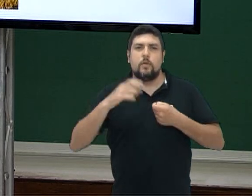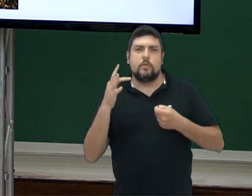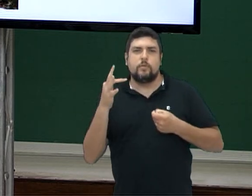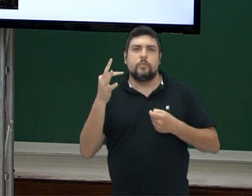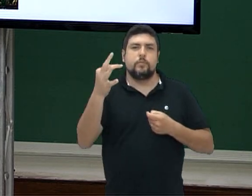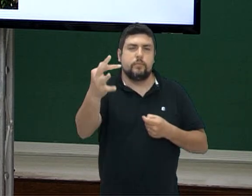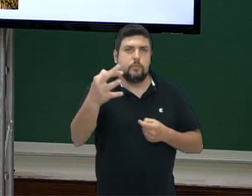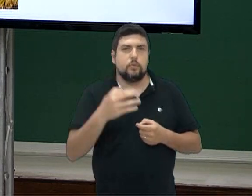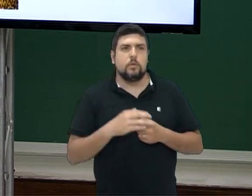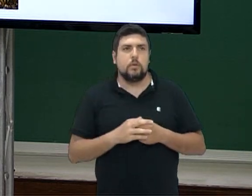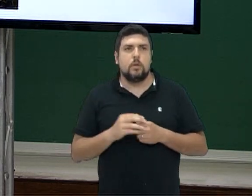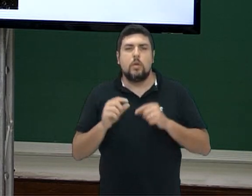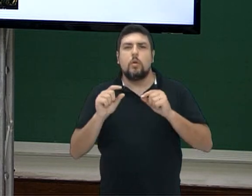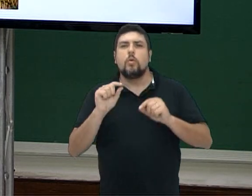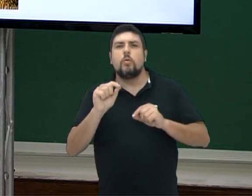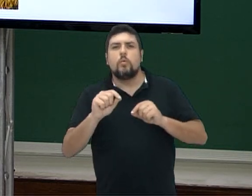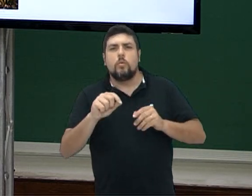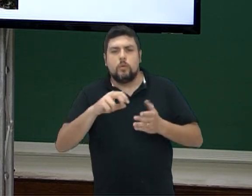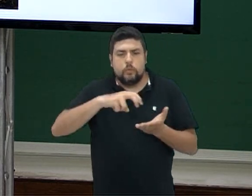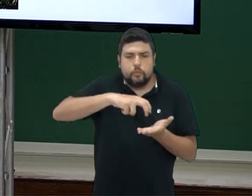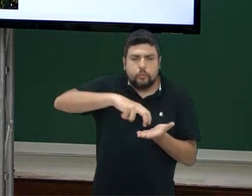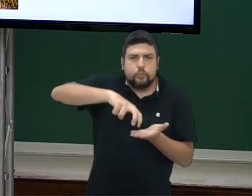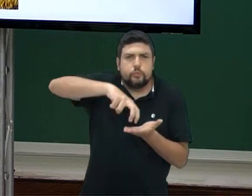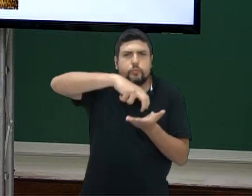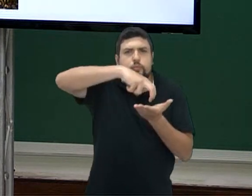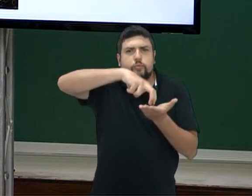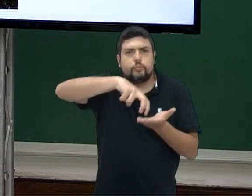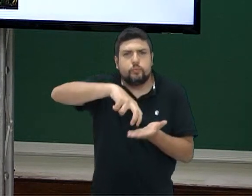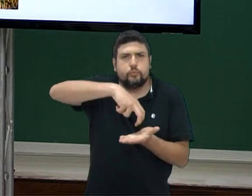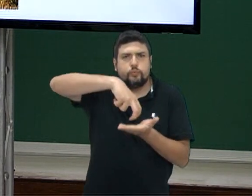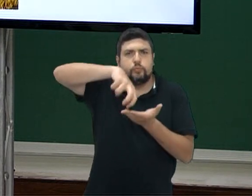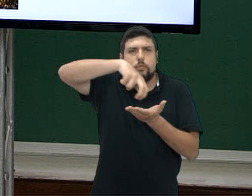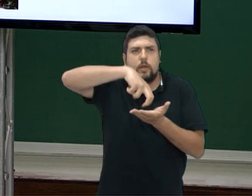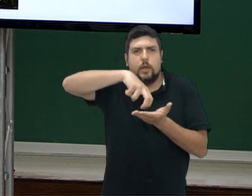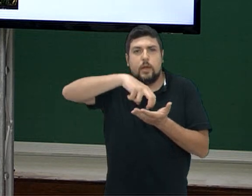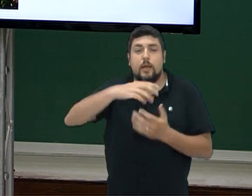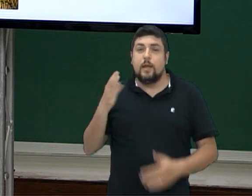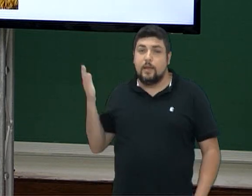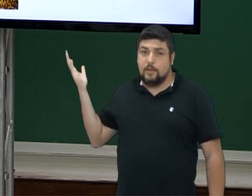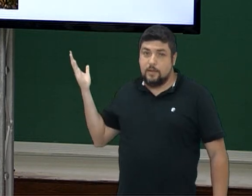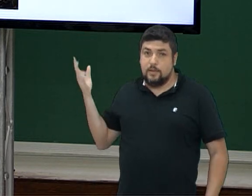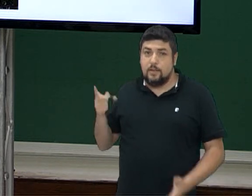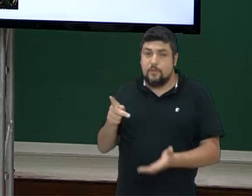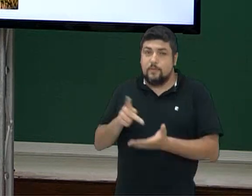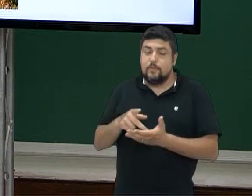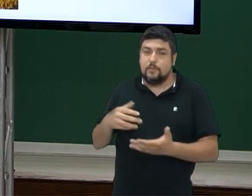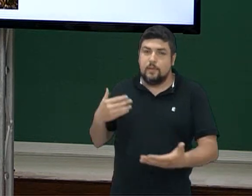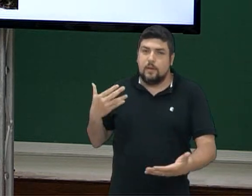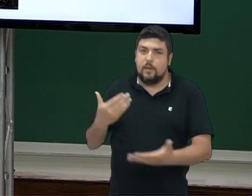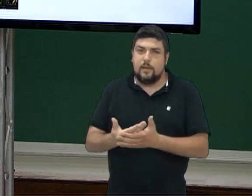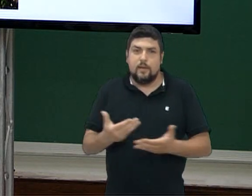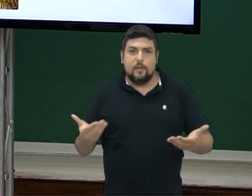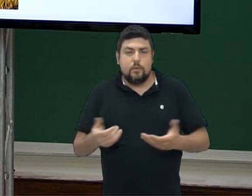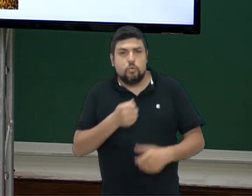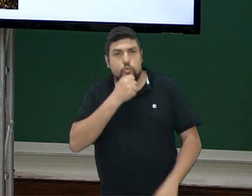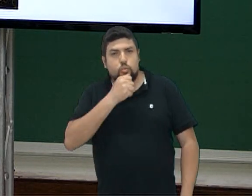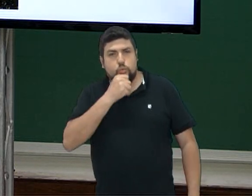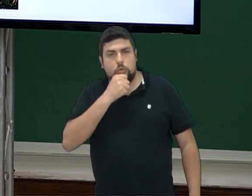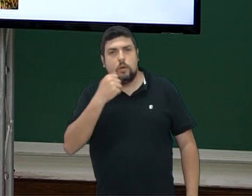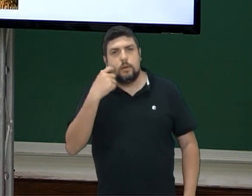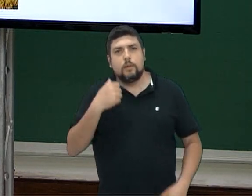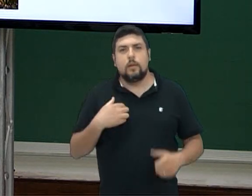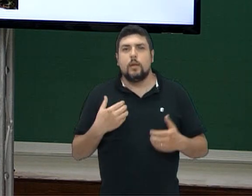com um skate, que seria um skate do futuro, que ainda não temos esse skate, né, que seria bem interessante se tivéssemos. E